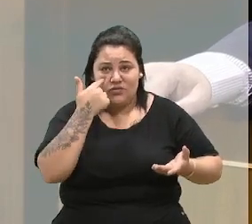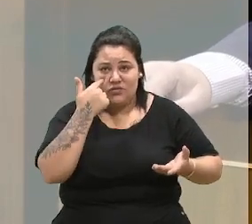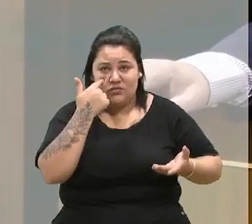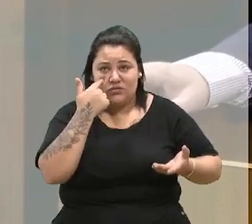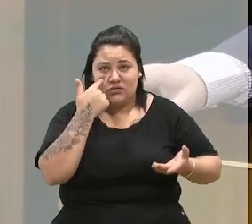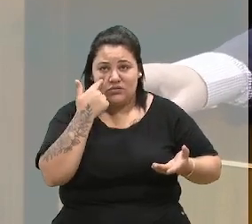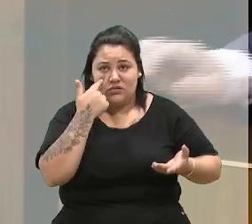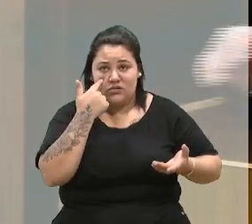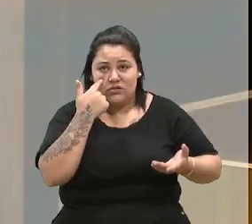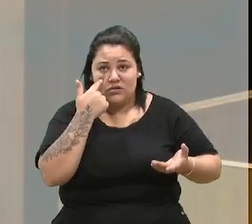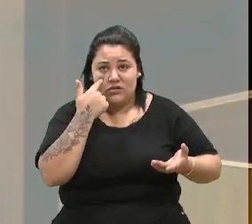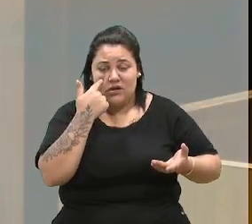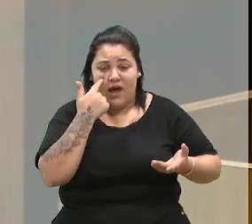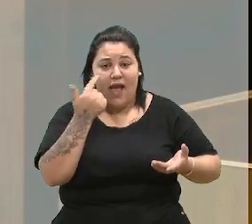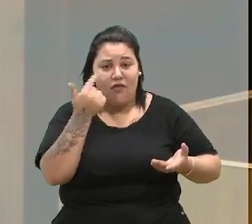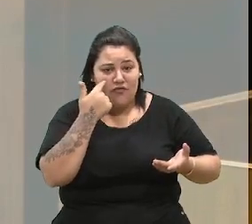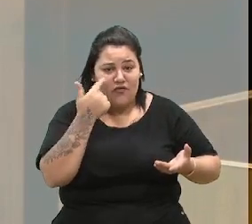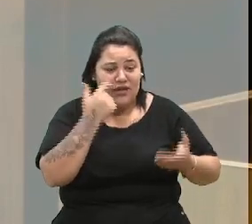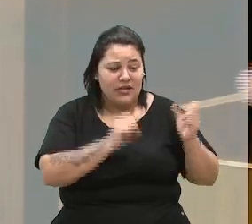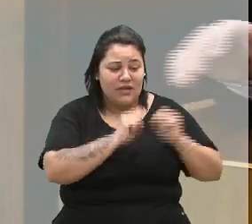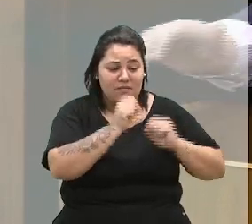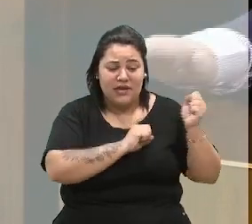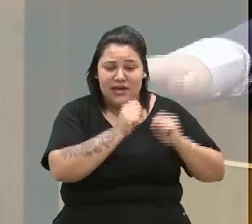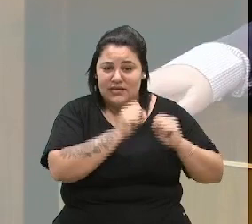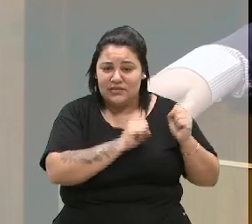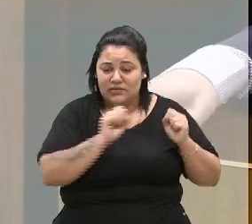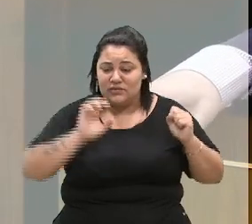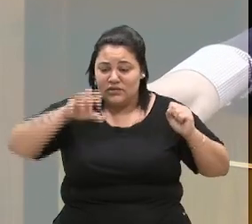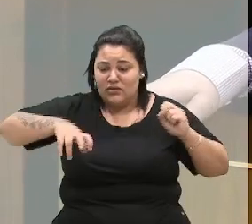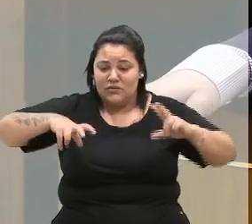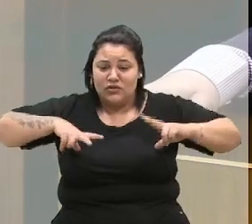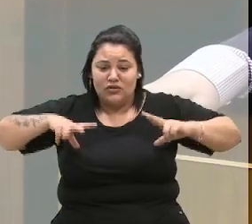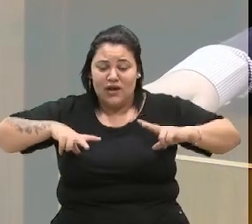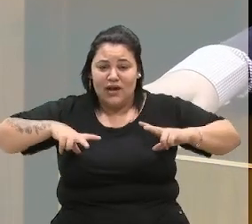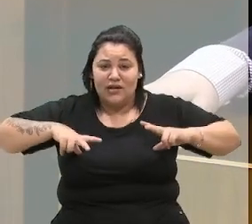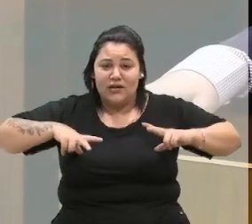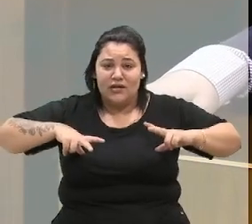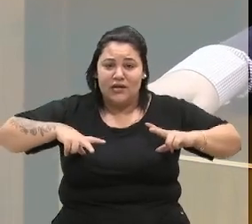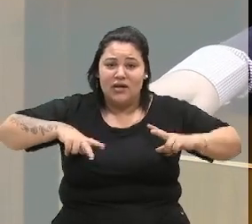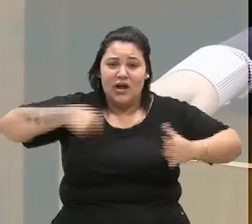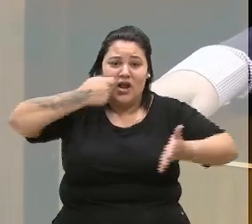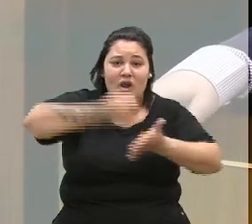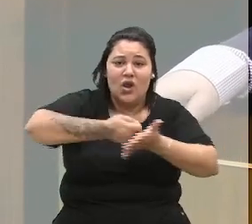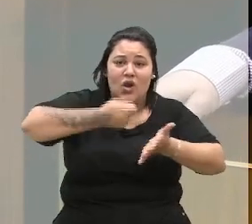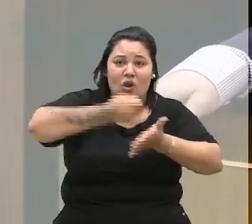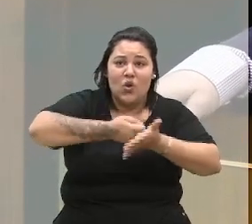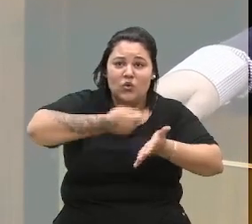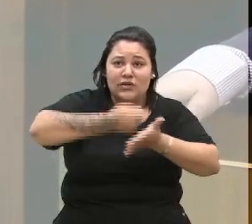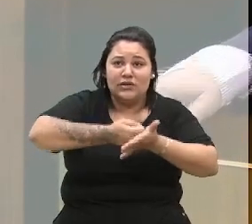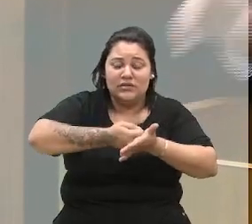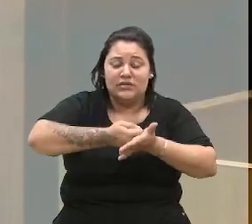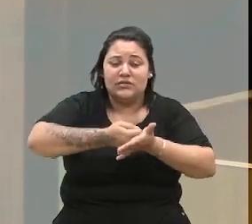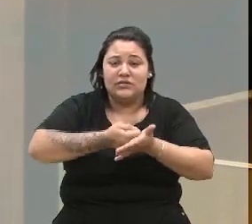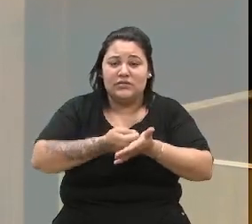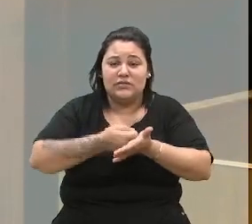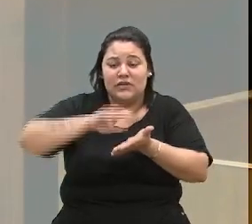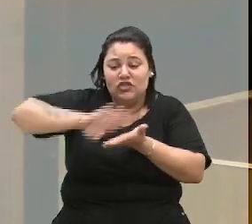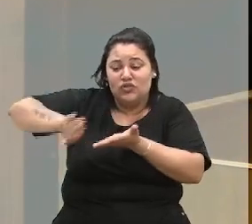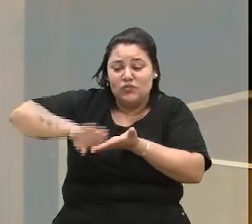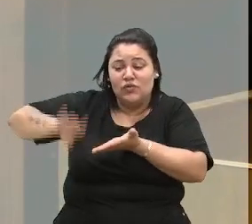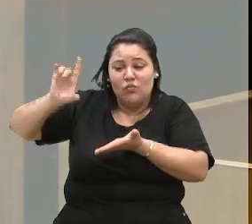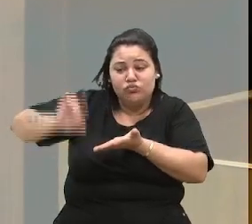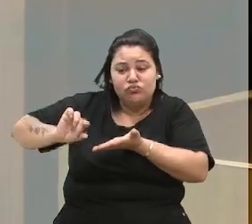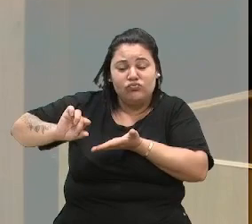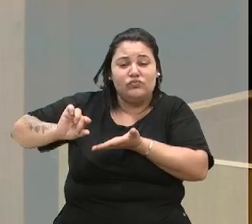empresas, no setor privado, vereador Fantinel, lutas para reduzir custos e eliminar gastos. Jamais me